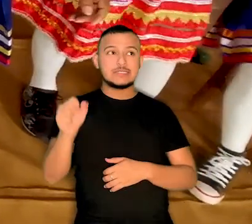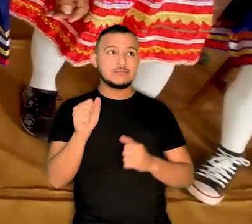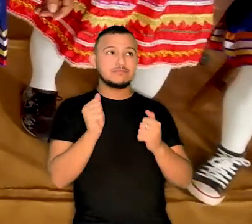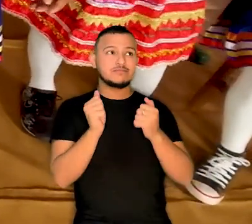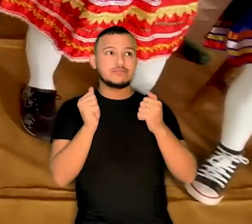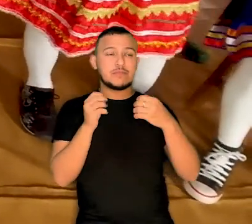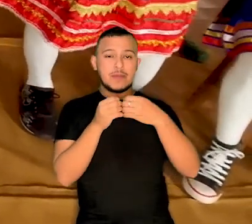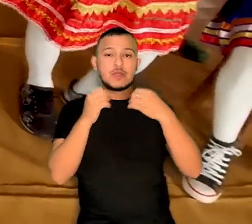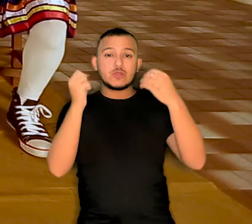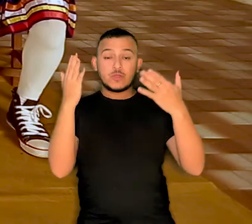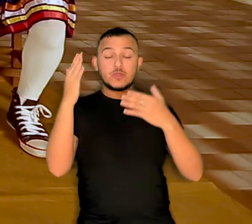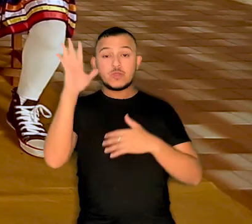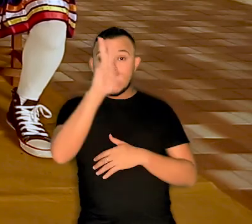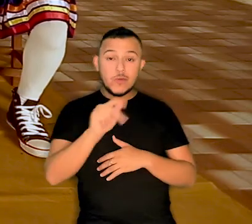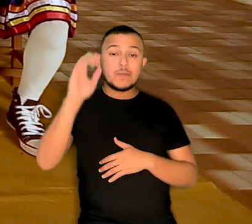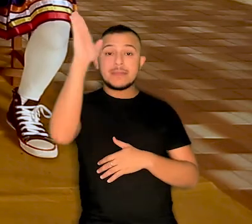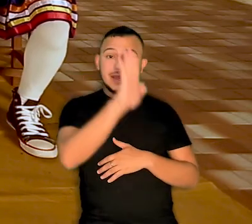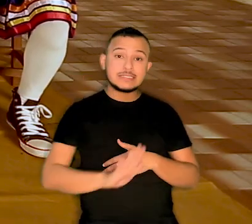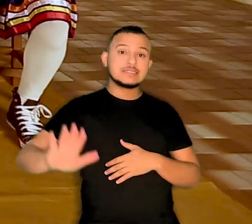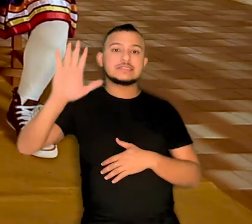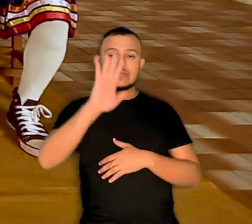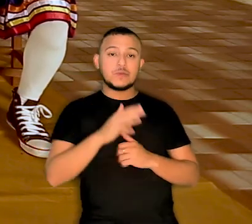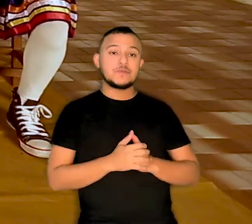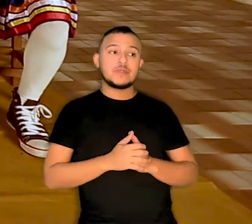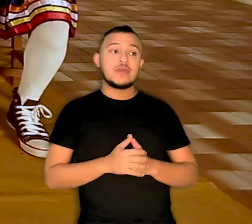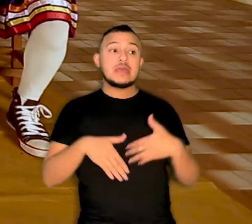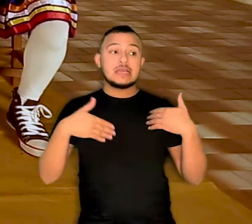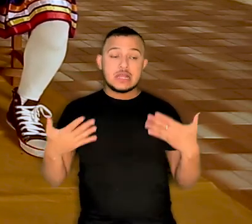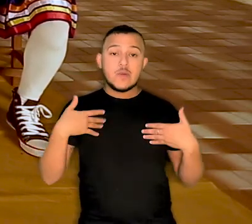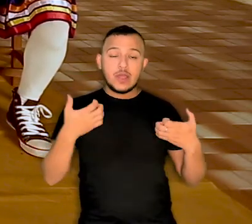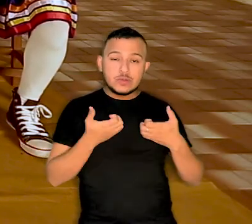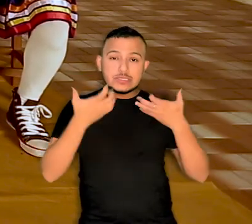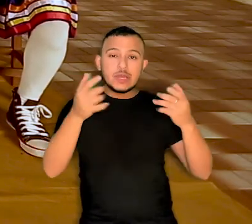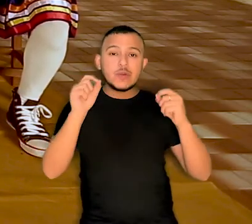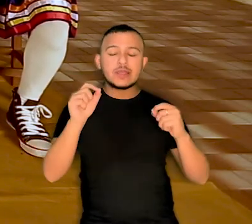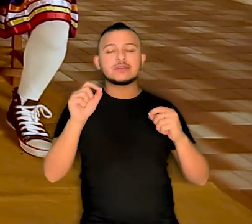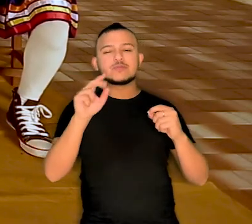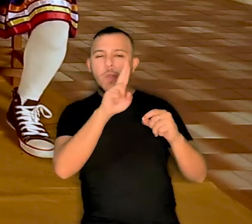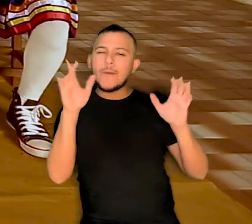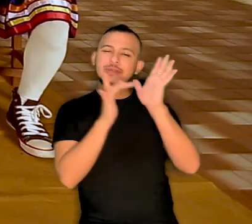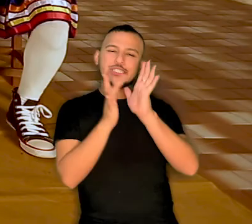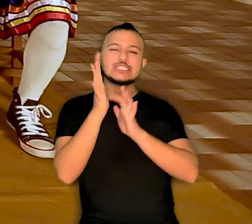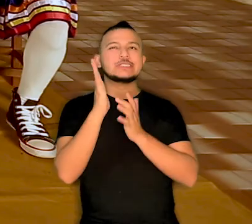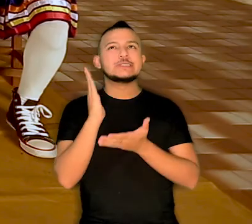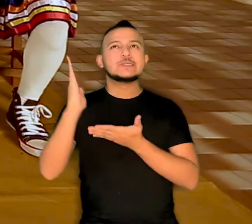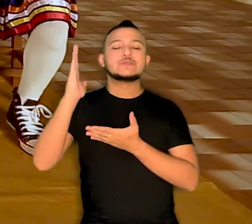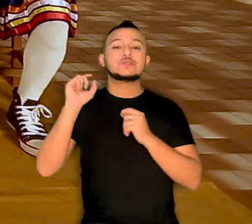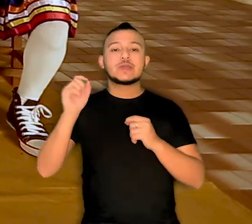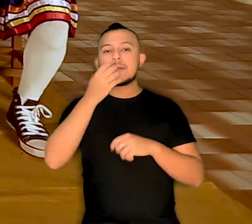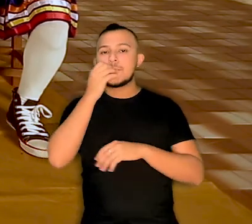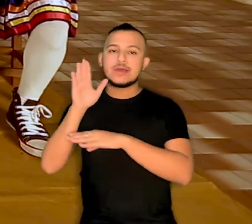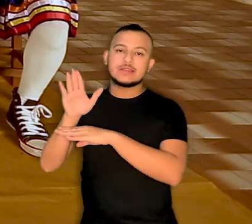o Ceará, de perto de todo o Brasil, de todo o globo da Terra. Então, o que eu quero dizer, em nome do Senhor Jesus,